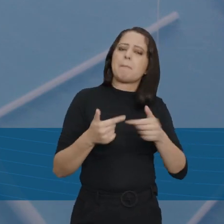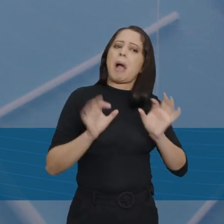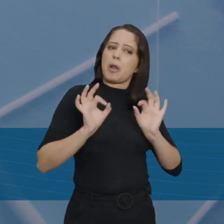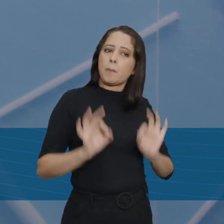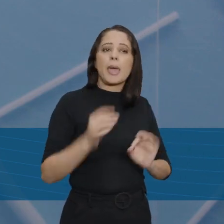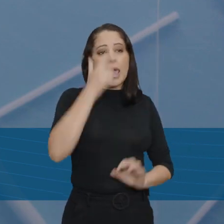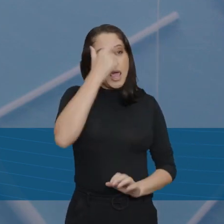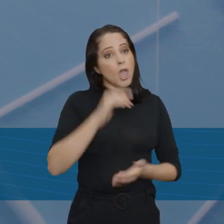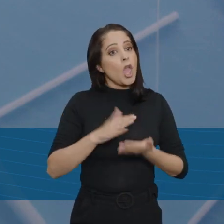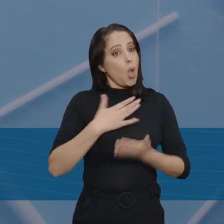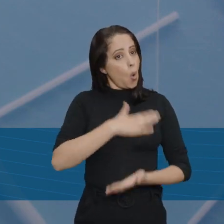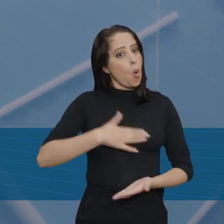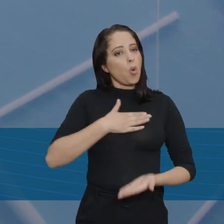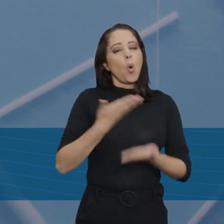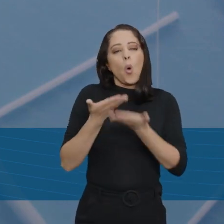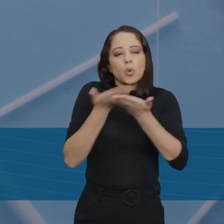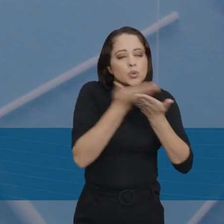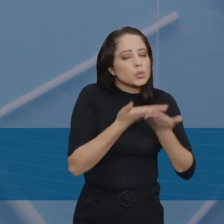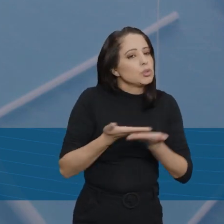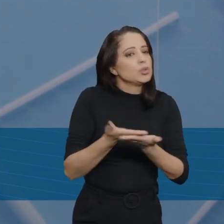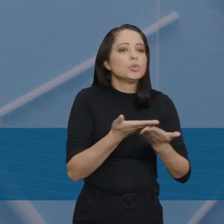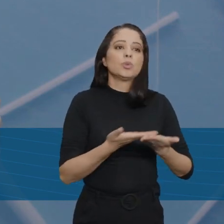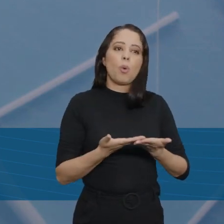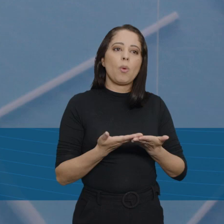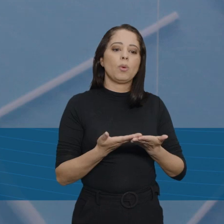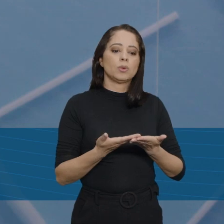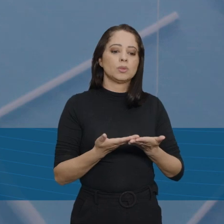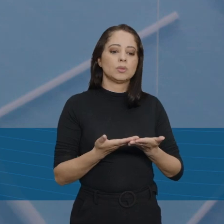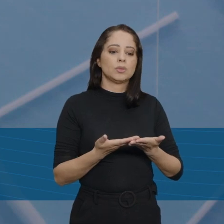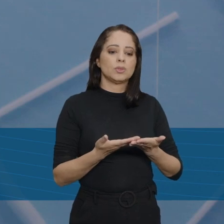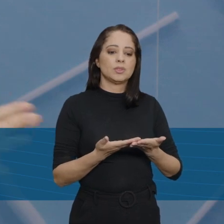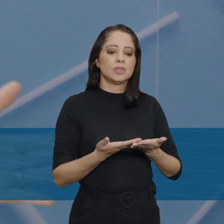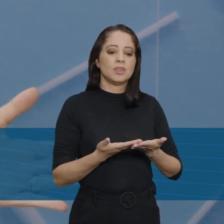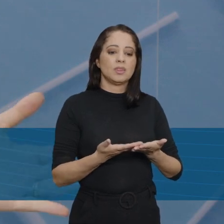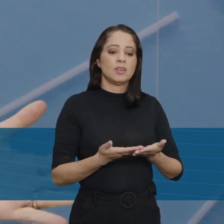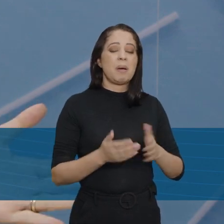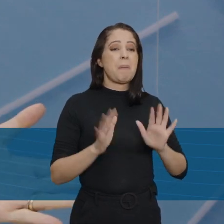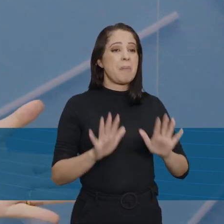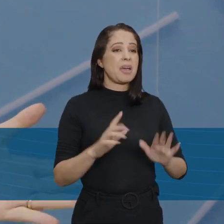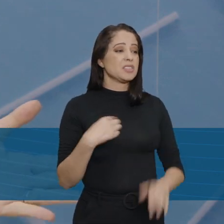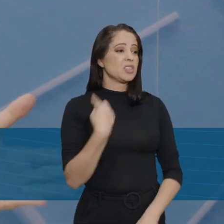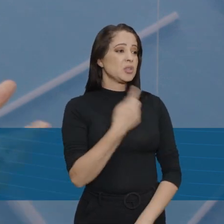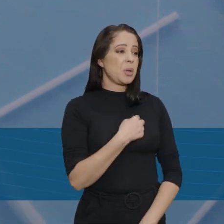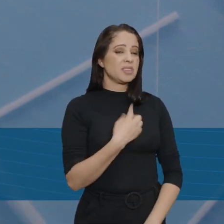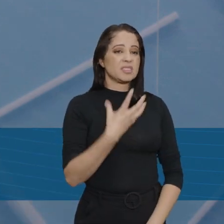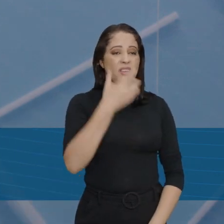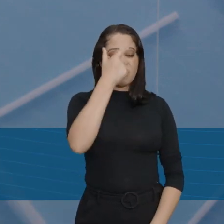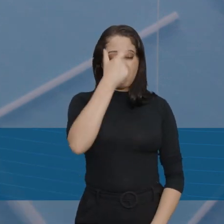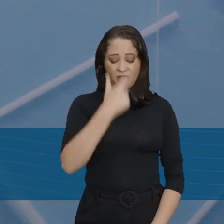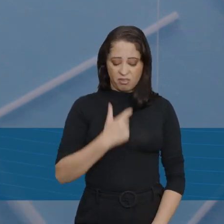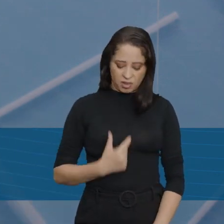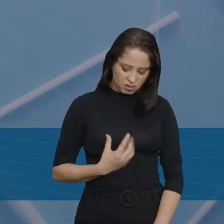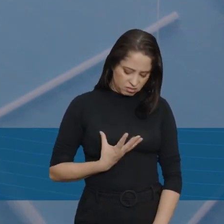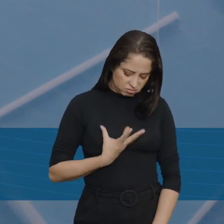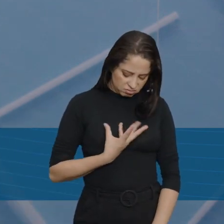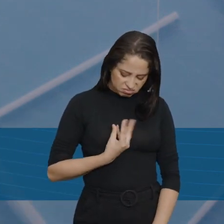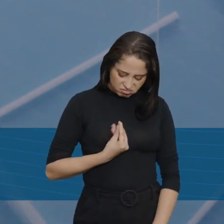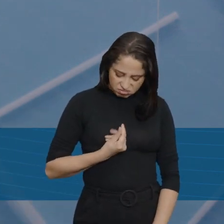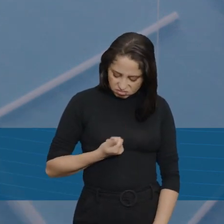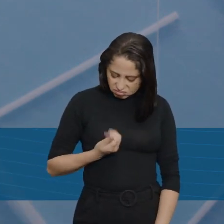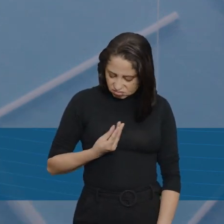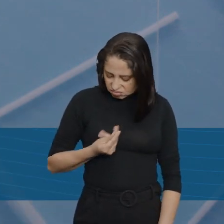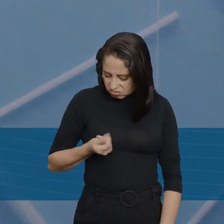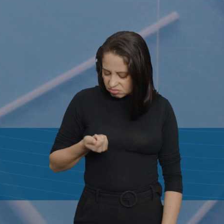que gosta aqui de estudar, eu posso trabalhar com isso, né? A gente vai se distanciando, né? Do que não é